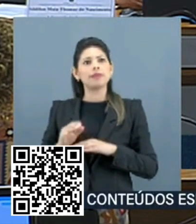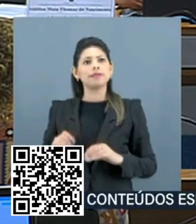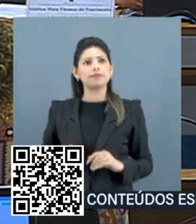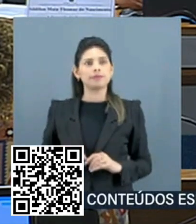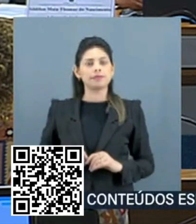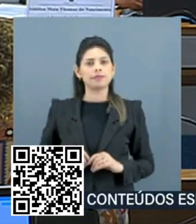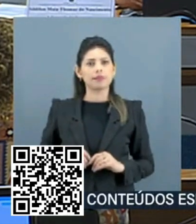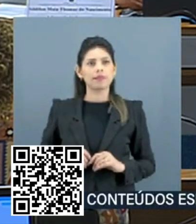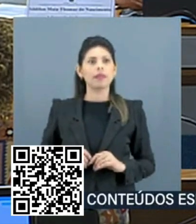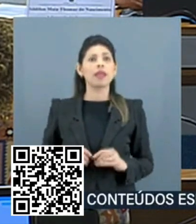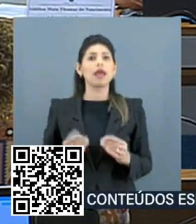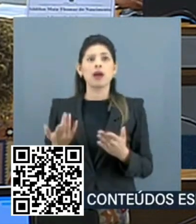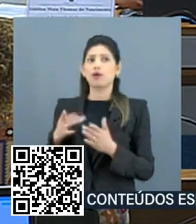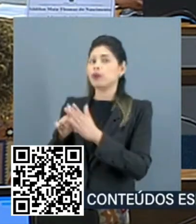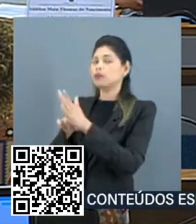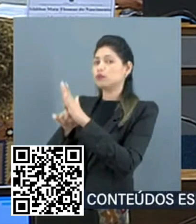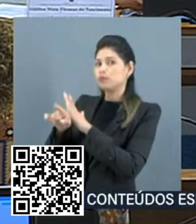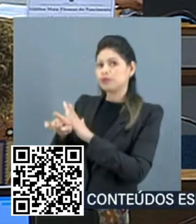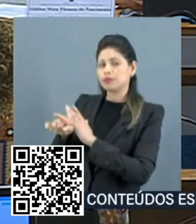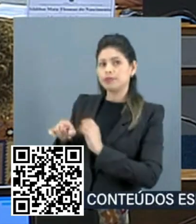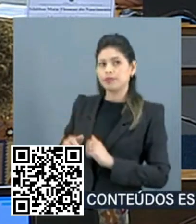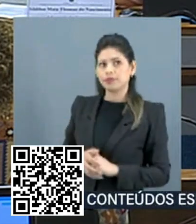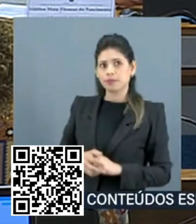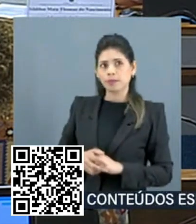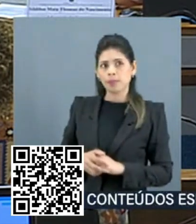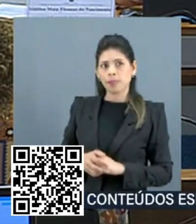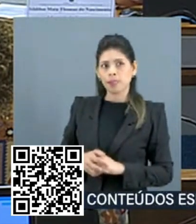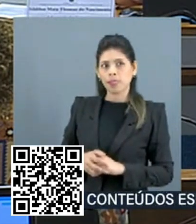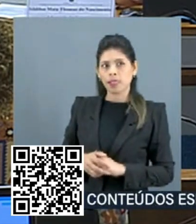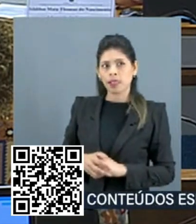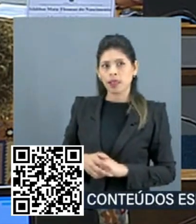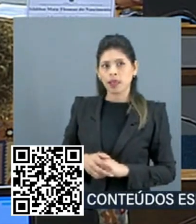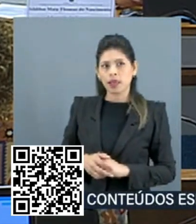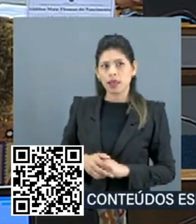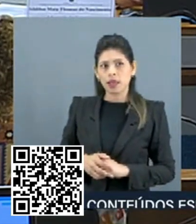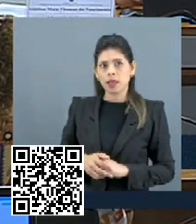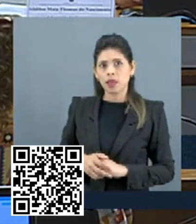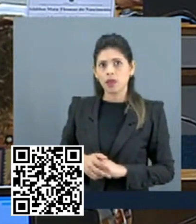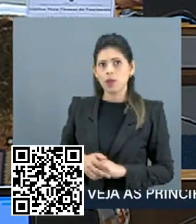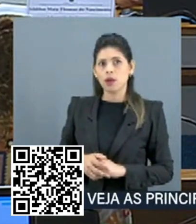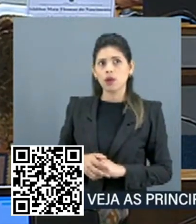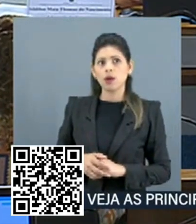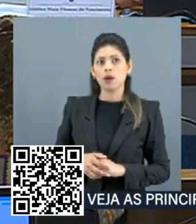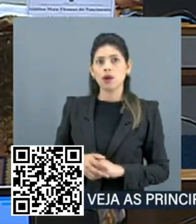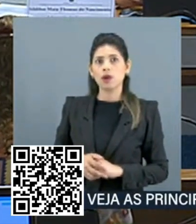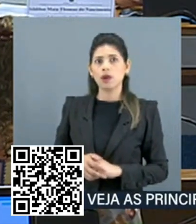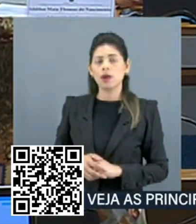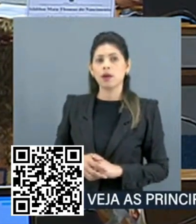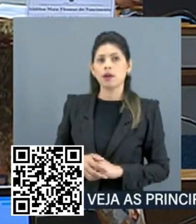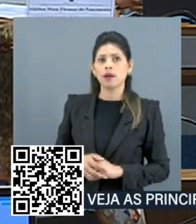momento. Eu pergunto ao senhor, o senhor poderia nos explicar por que tantas ações